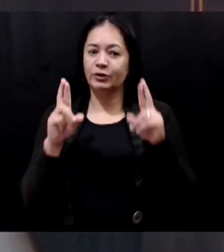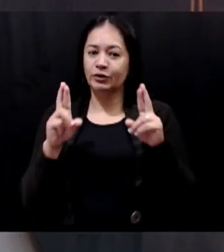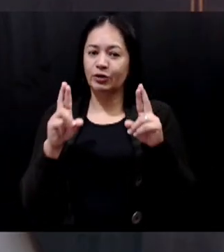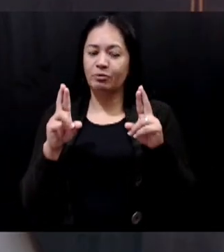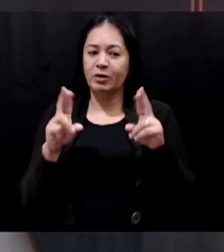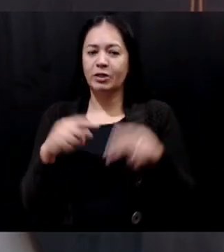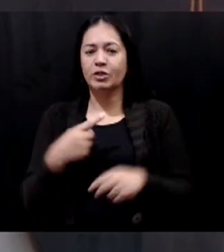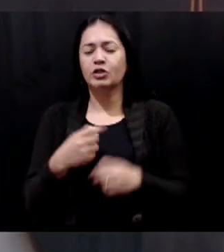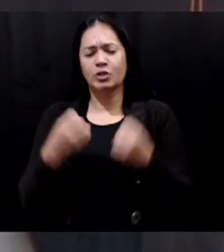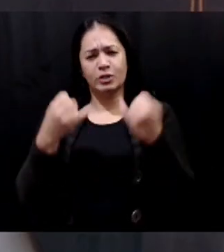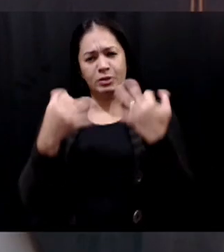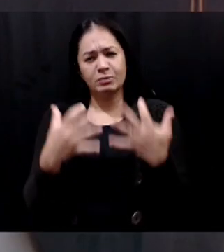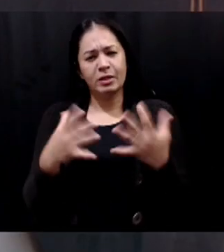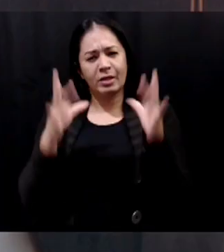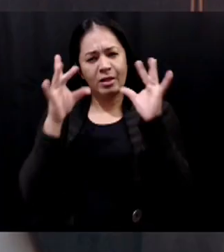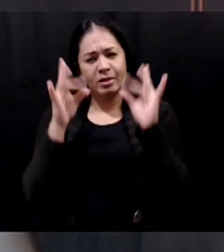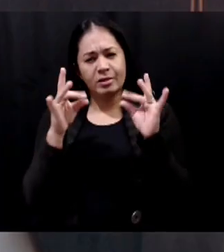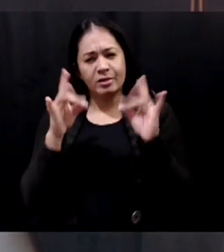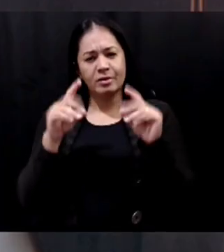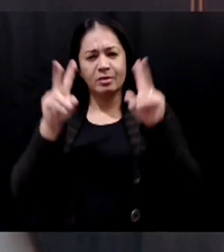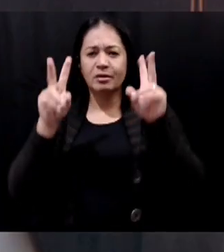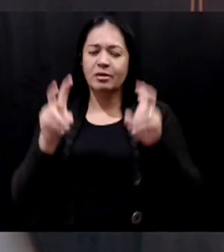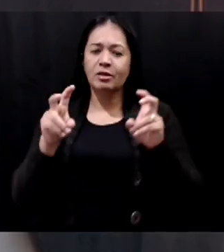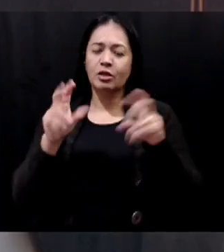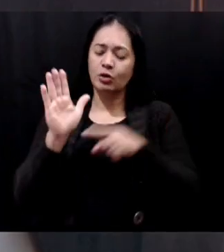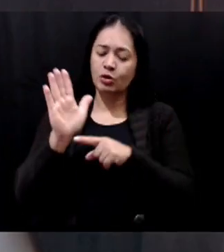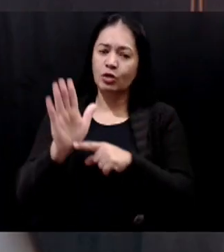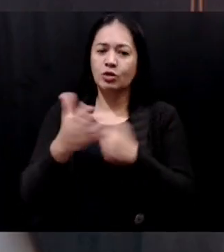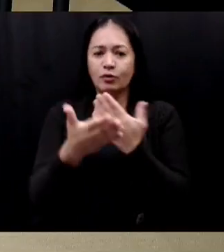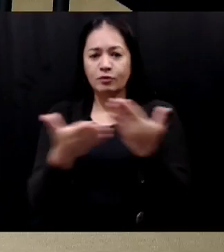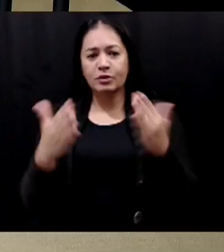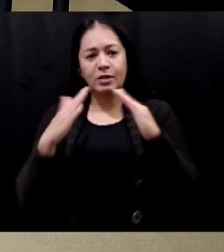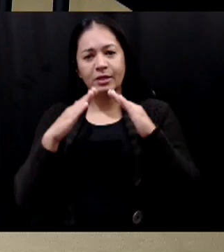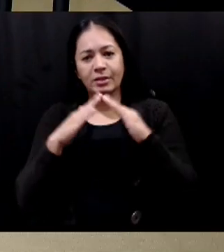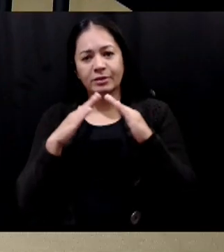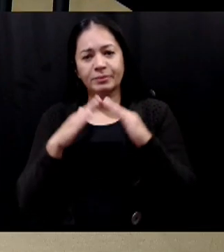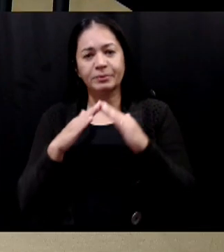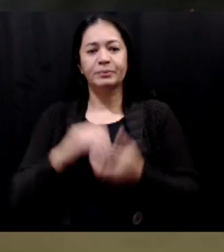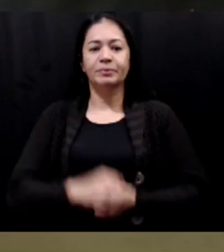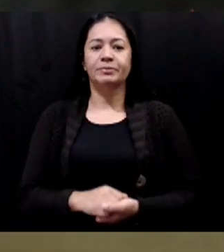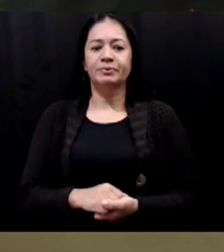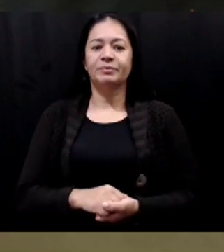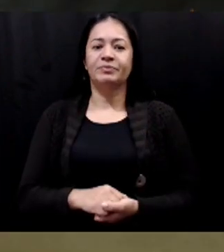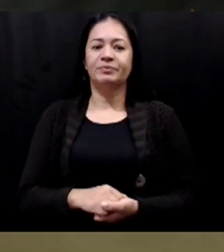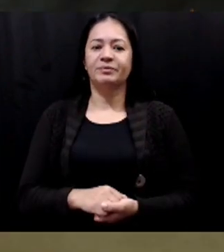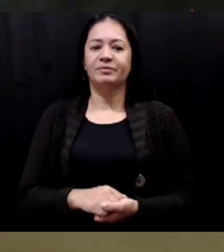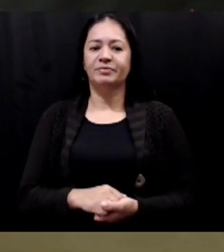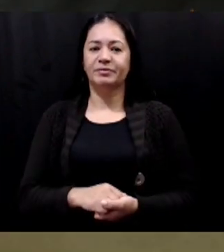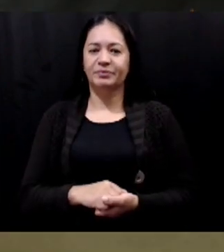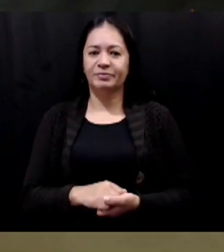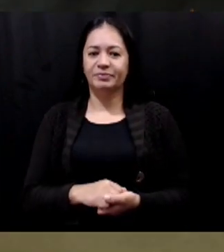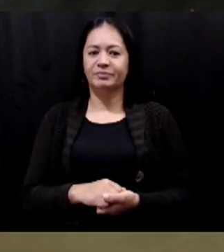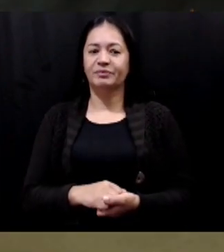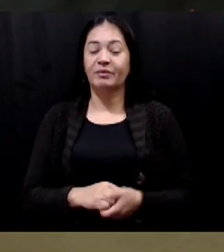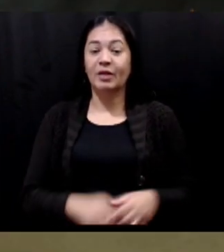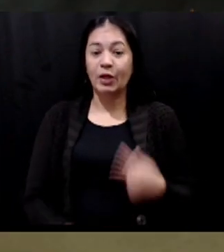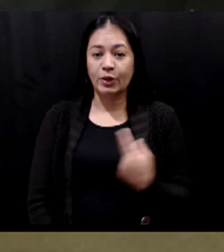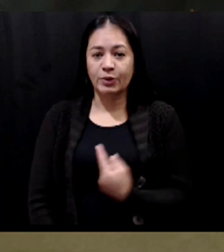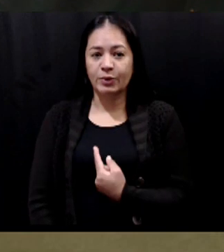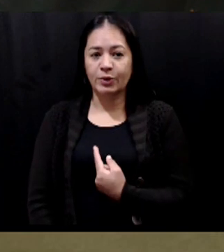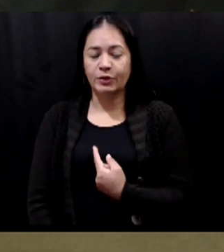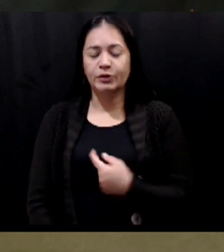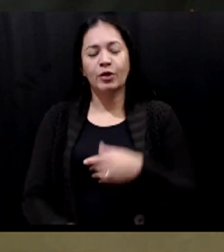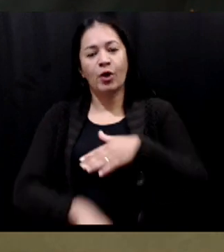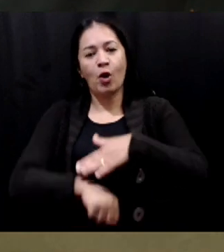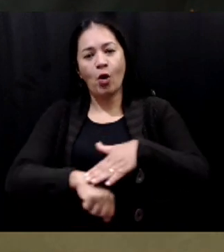tema, né, esse assunto, e ajudar quem está em casa passando por isso. Maravilha! E a gente conversa também para completar